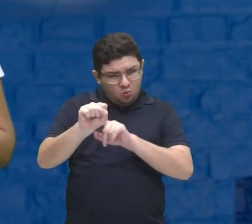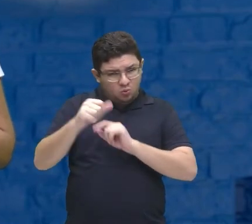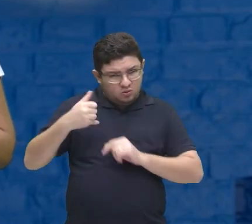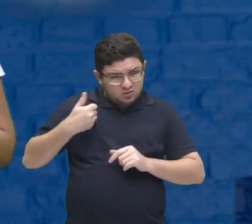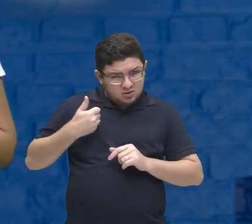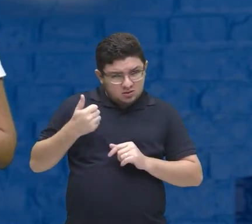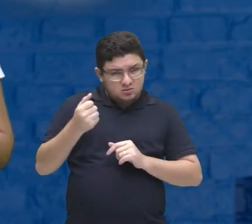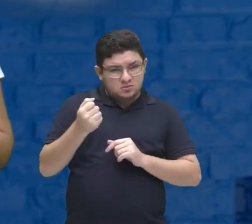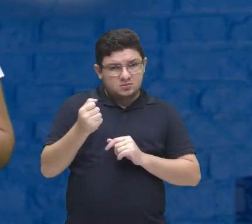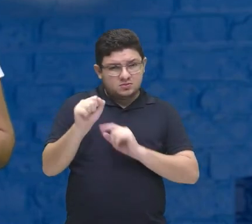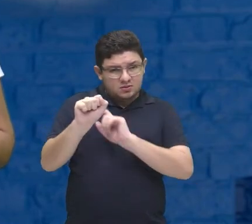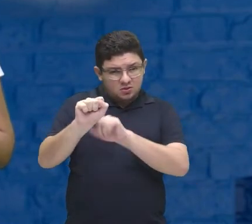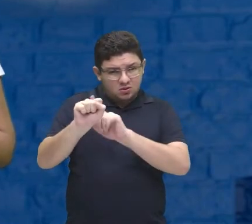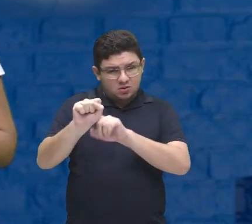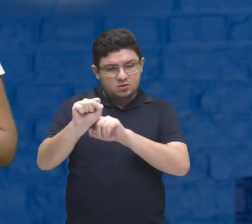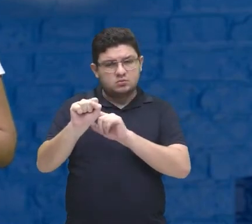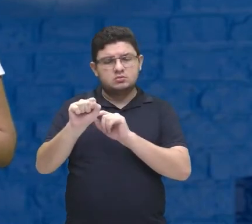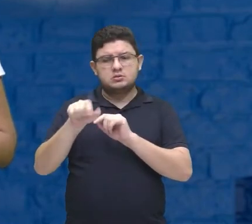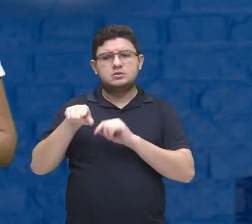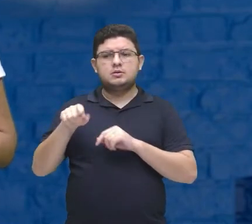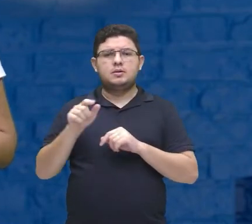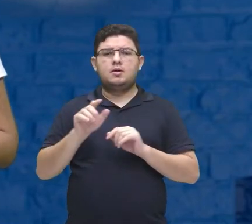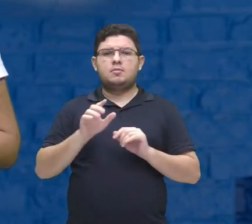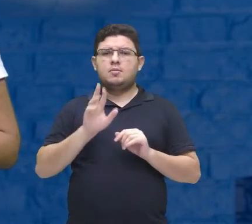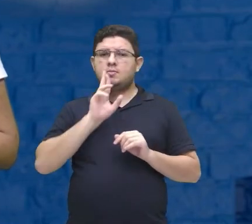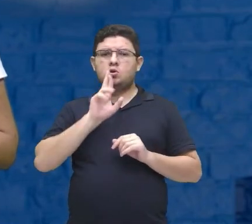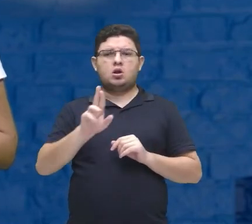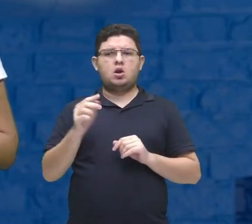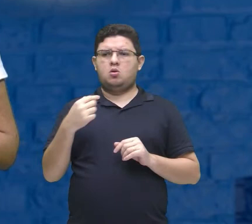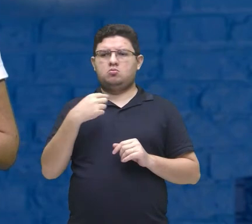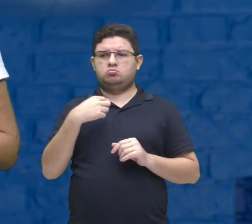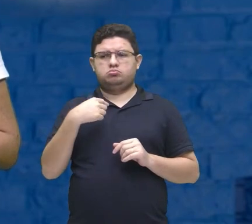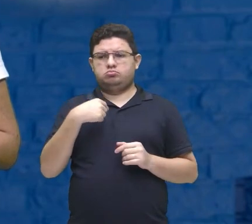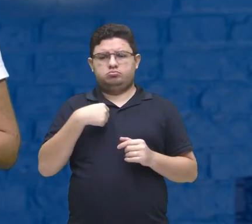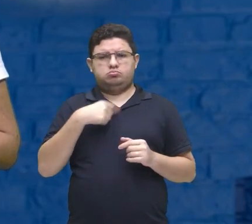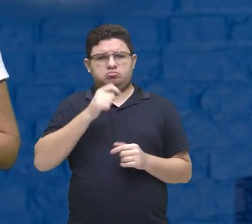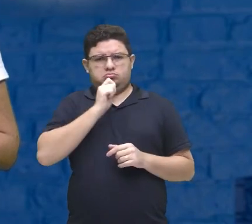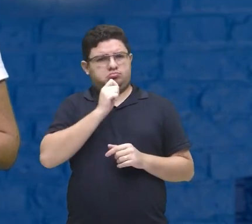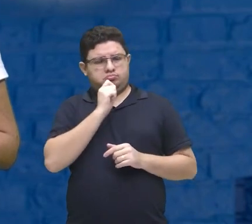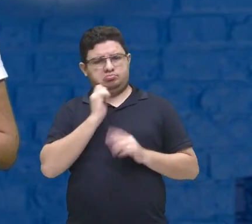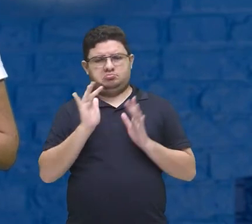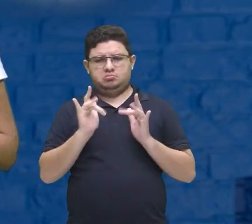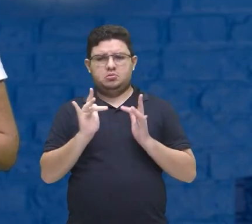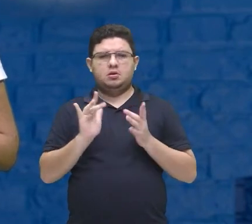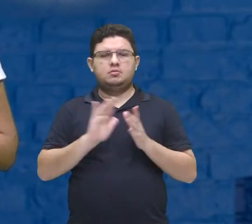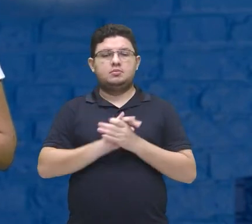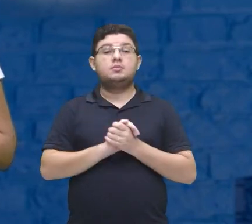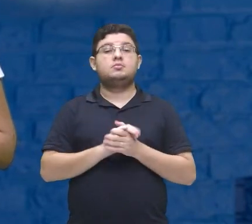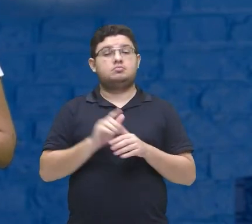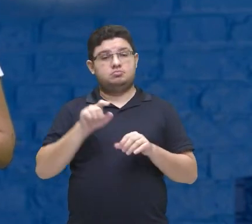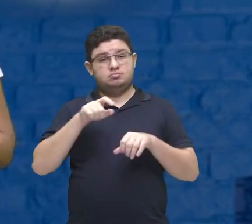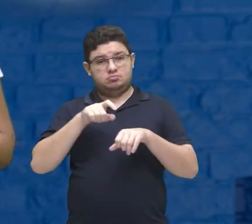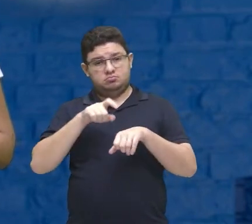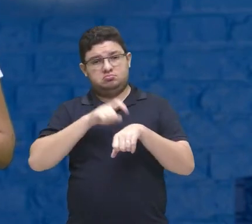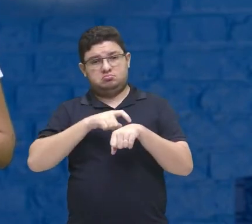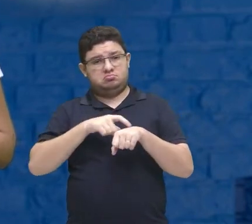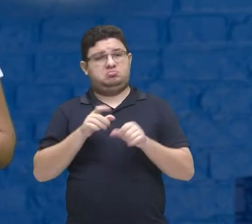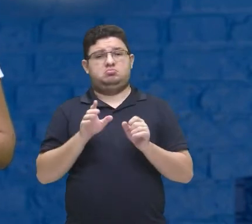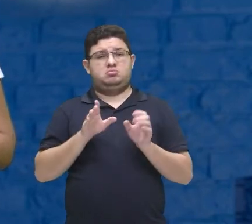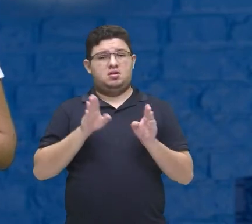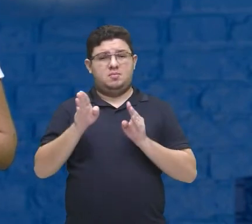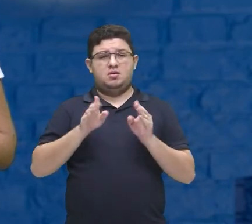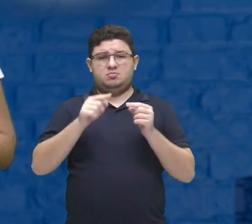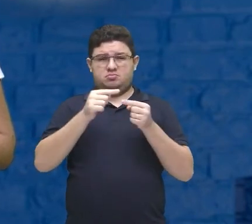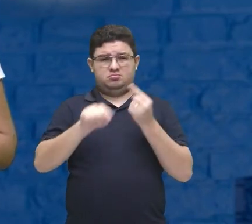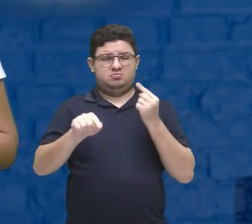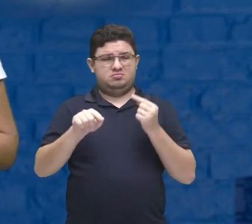não, né? Porque você ainda não está no seu momento, e aí acredito que toda criança, todo adolescente tem que ser muito bem orientado para saber qual é o momento que isso